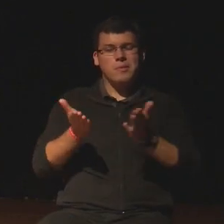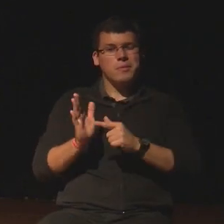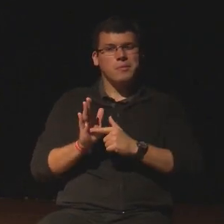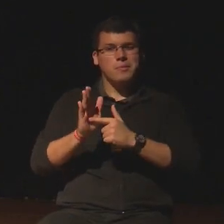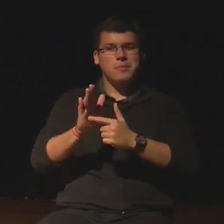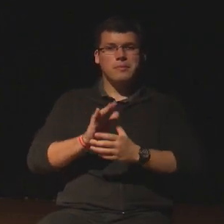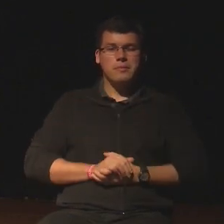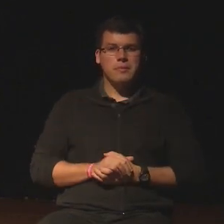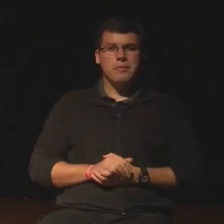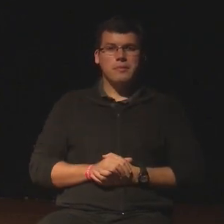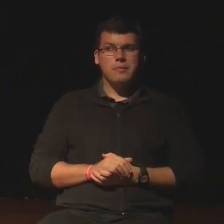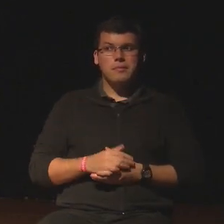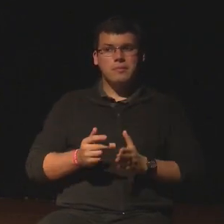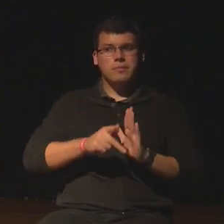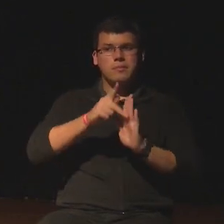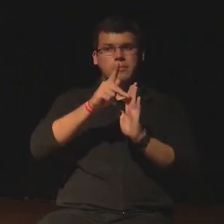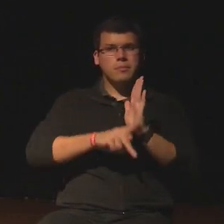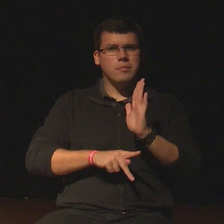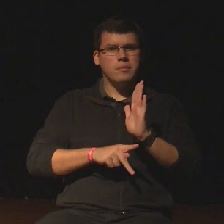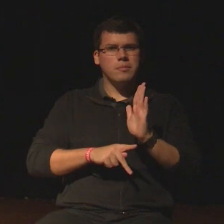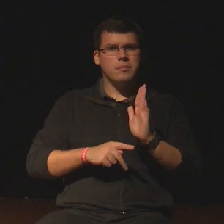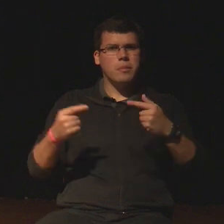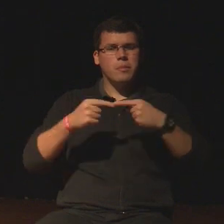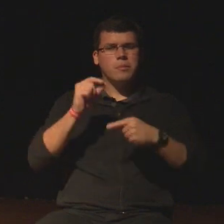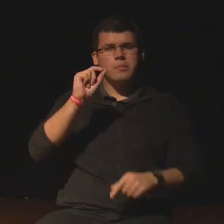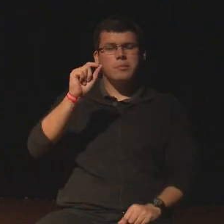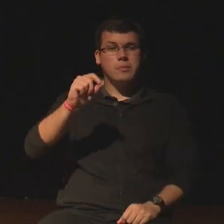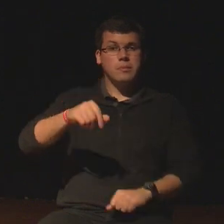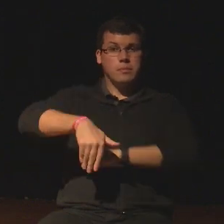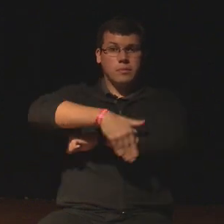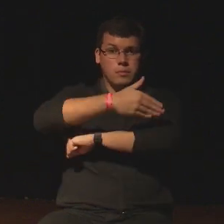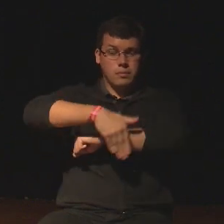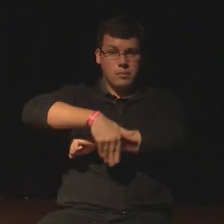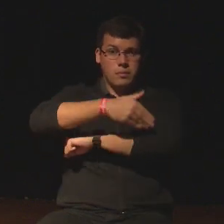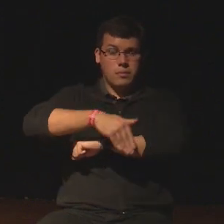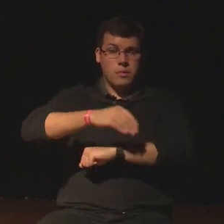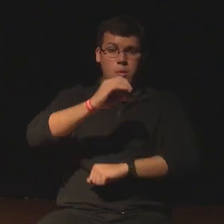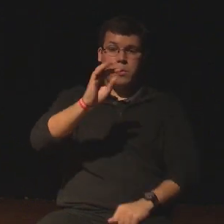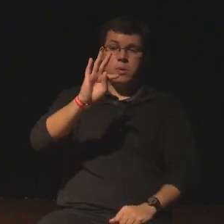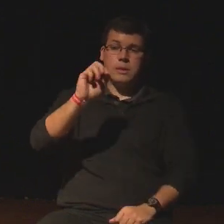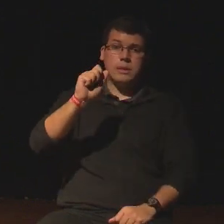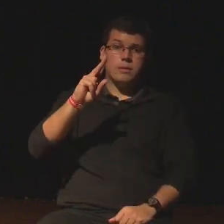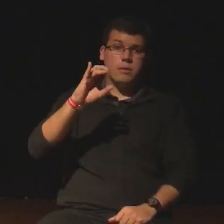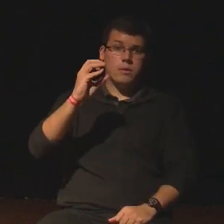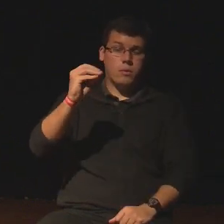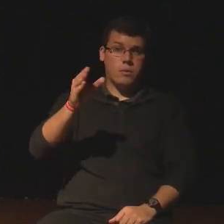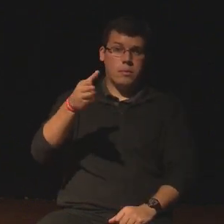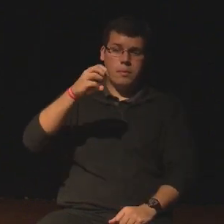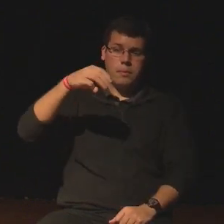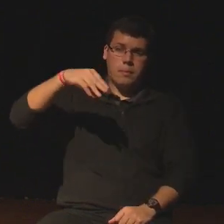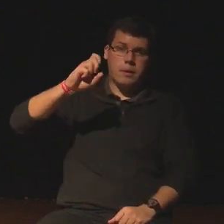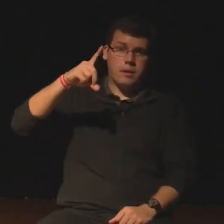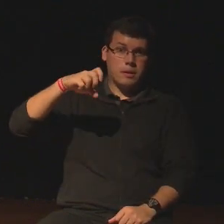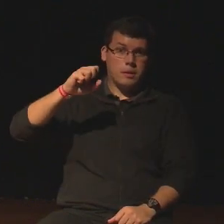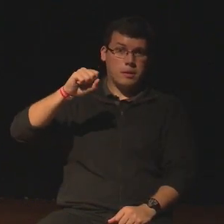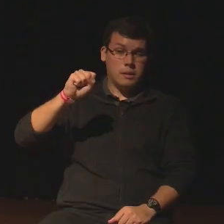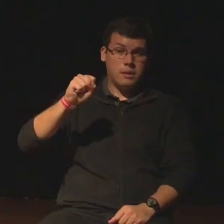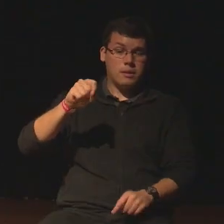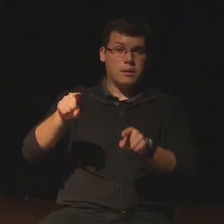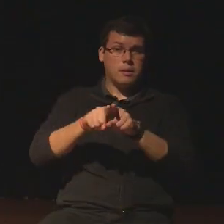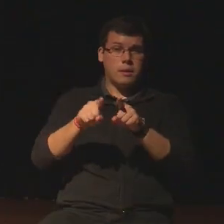projeto contempla a requalificação da rua Professor Otávio Mendes e da Praça do Arquiteto Rodrigo